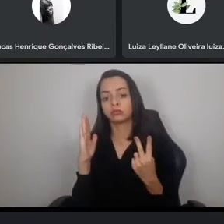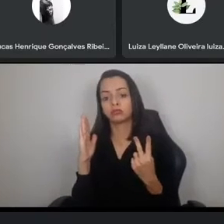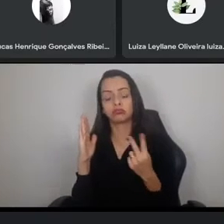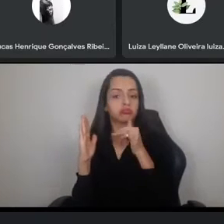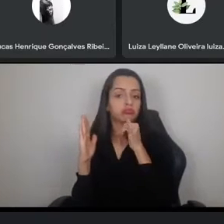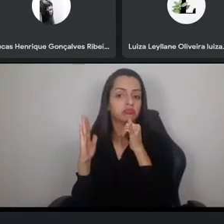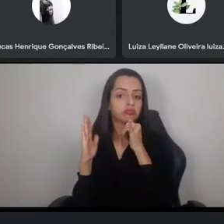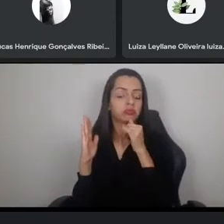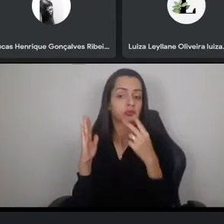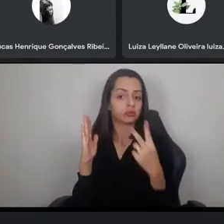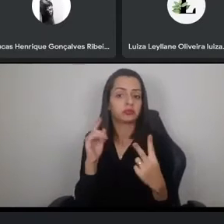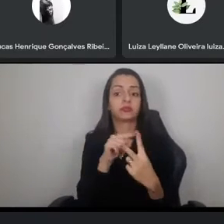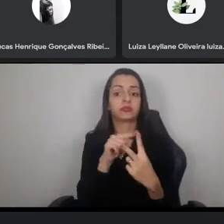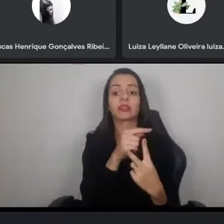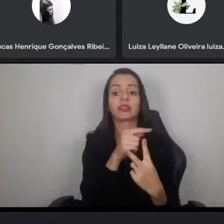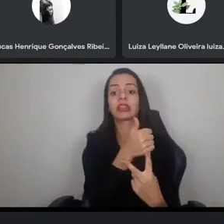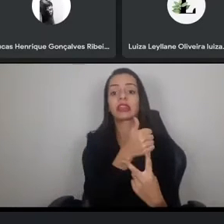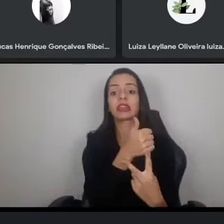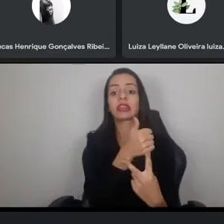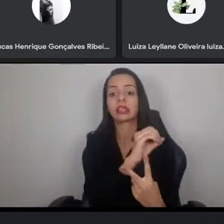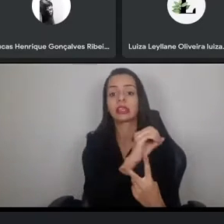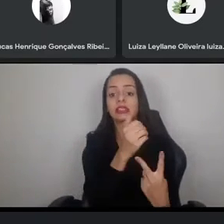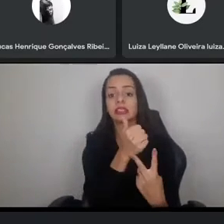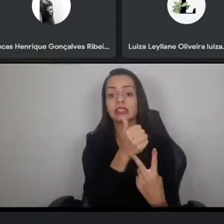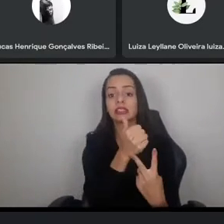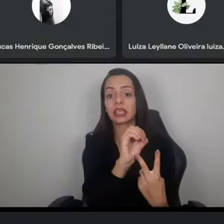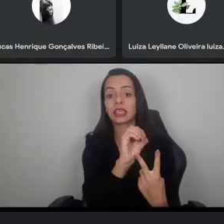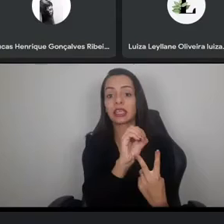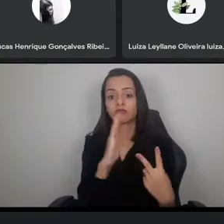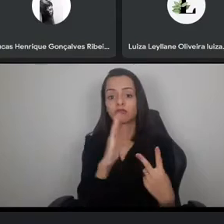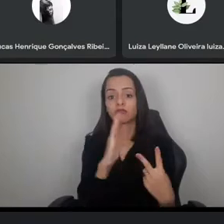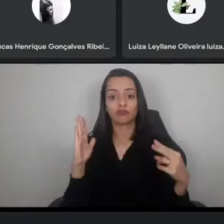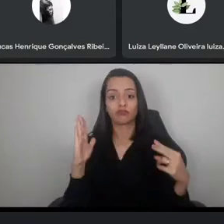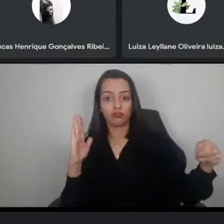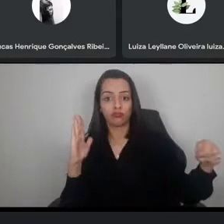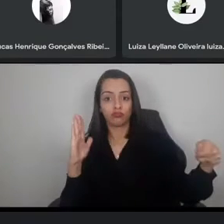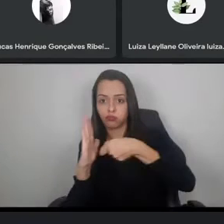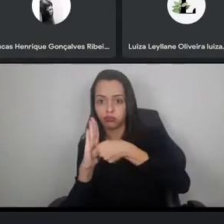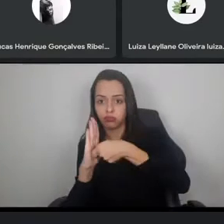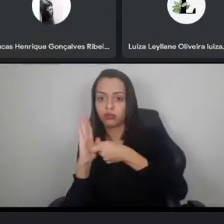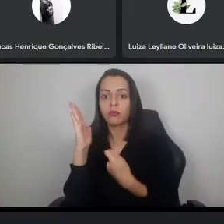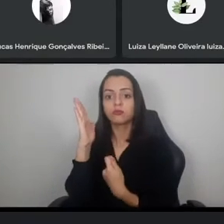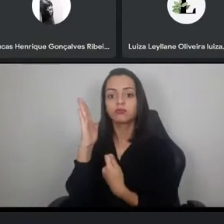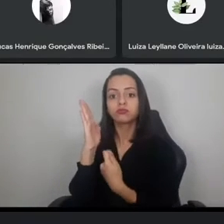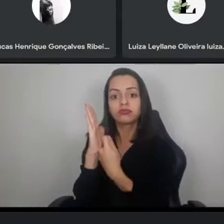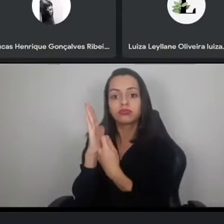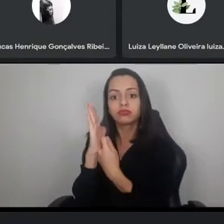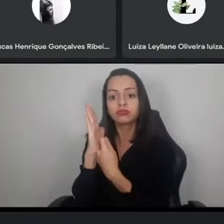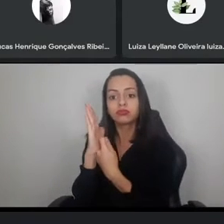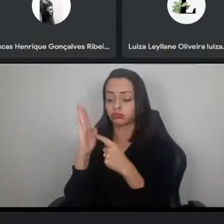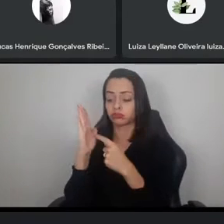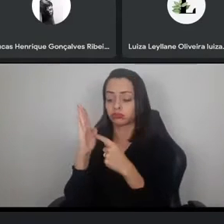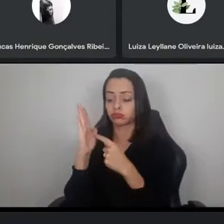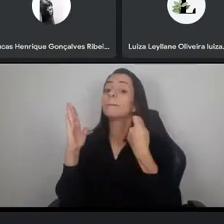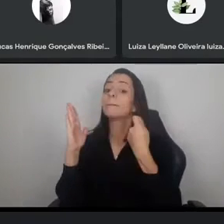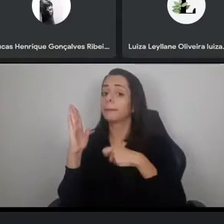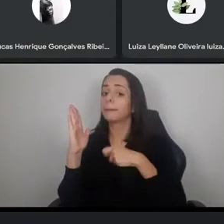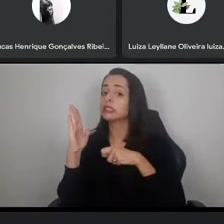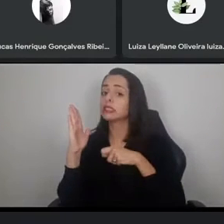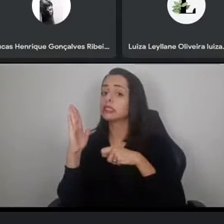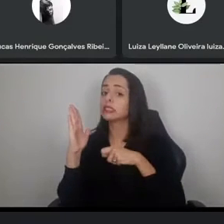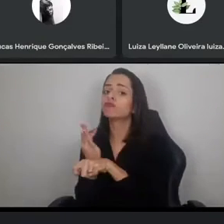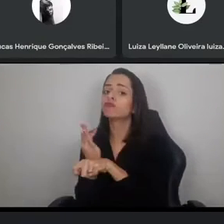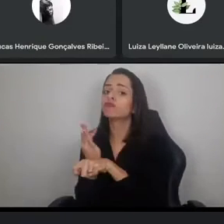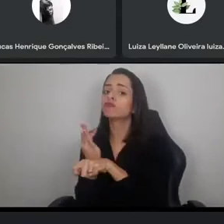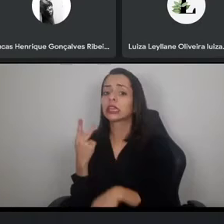10 amperes cada um, eu vou drenar o quê? Vou precisar de uma tomada que suporta 20 amperes.